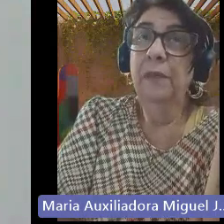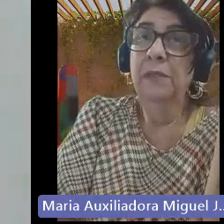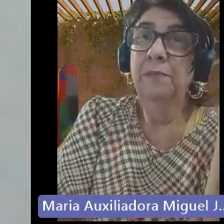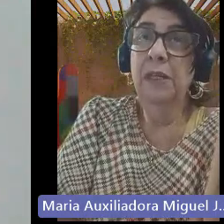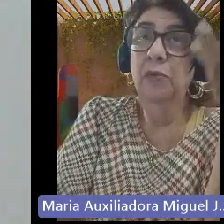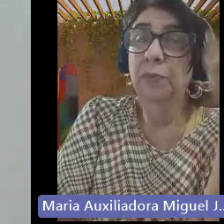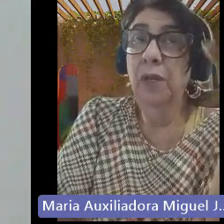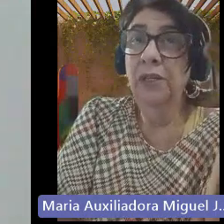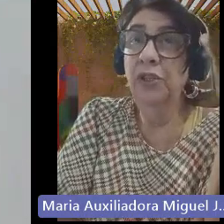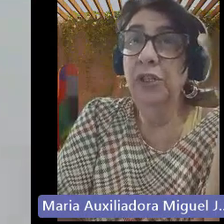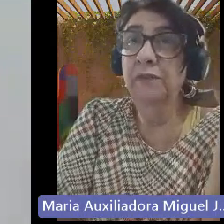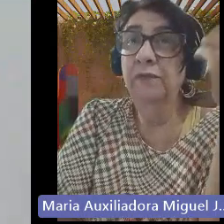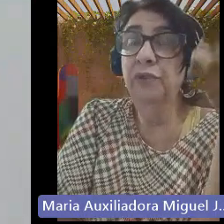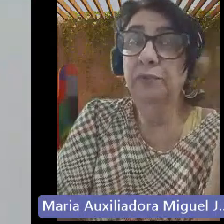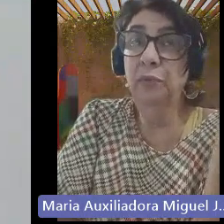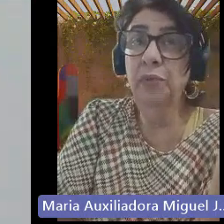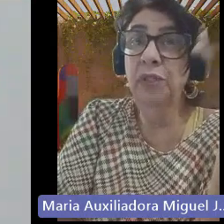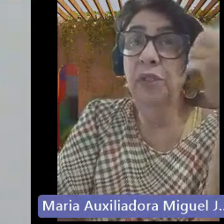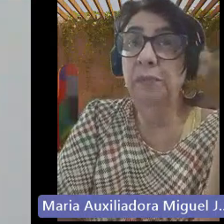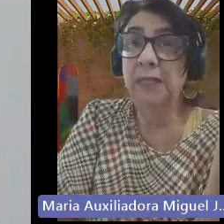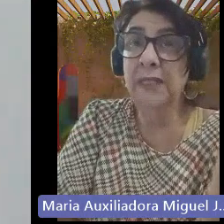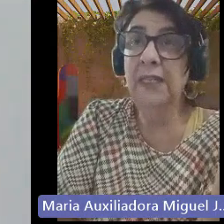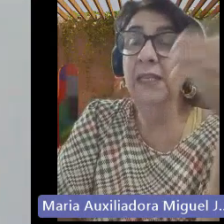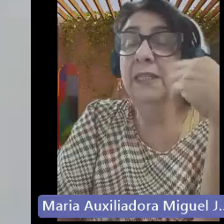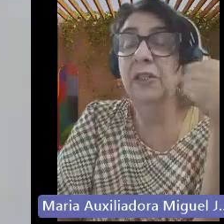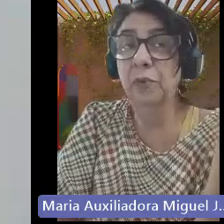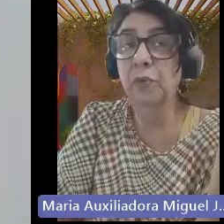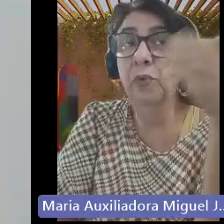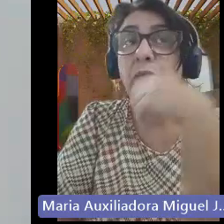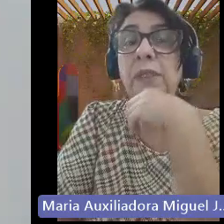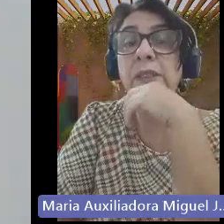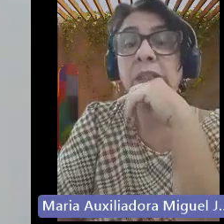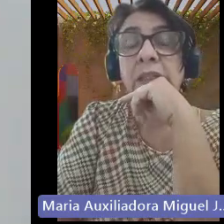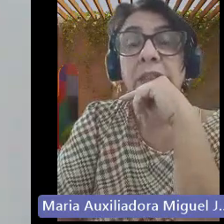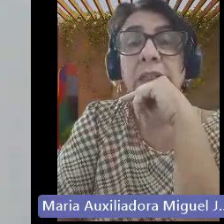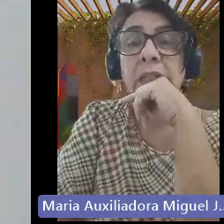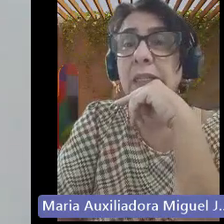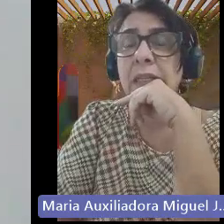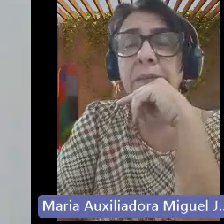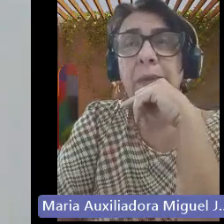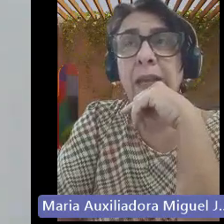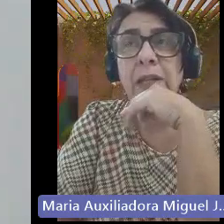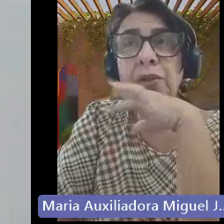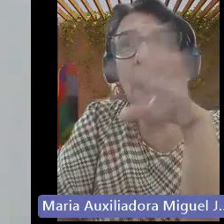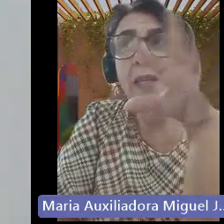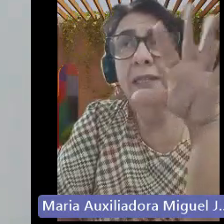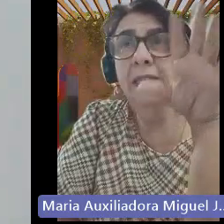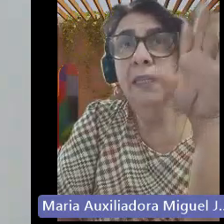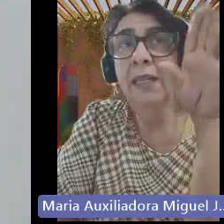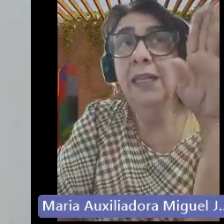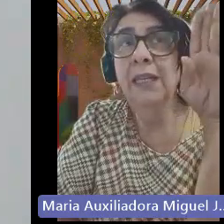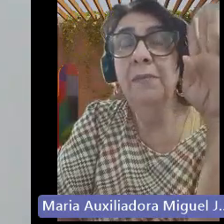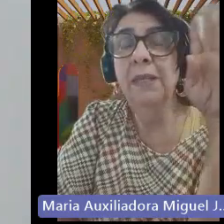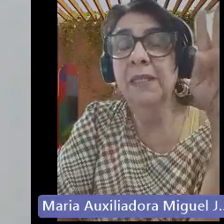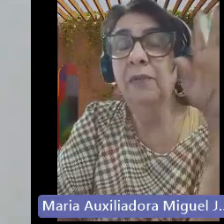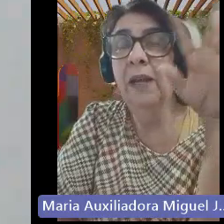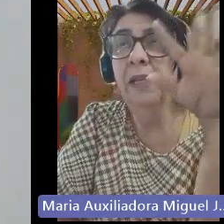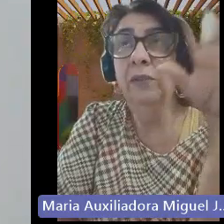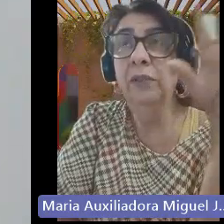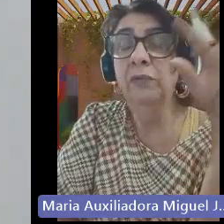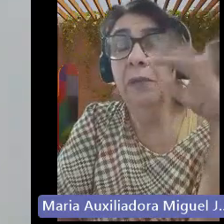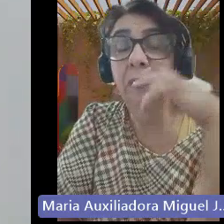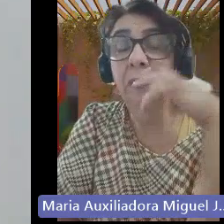bastante espírito proativo de busca, de pesquisa, de procura, e perde essa